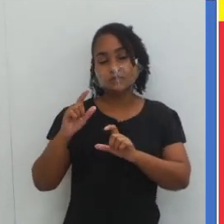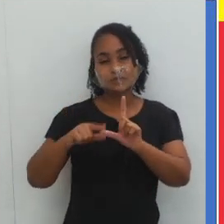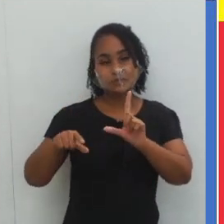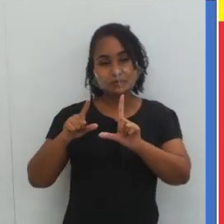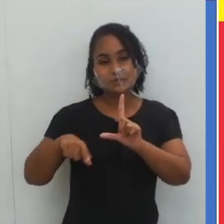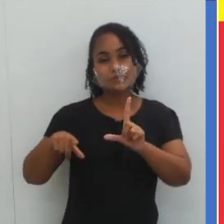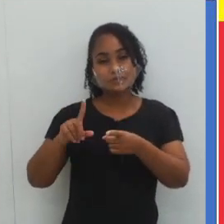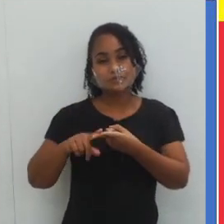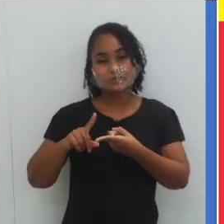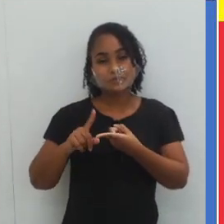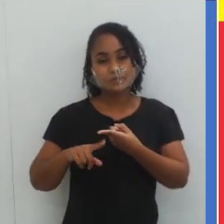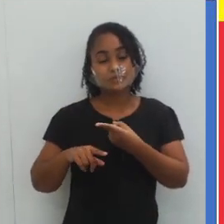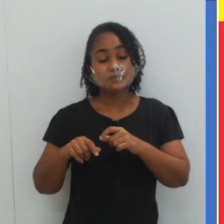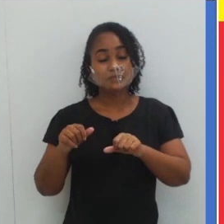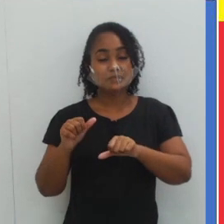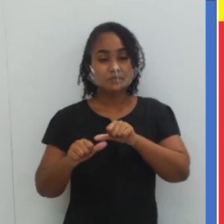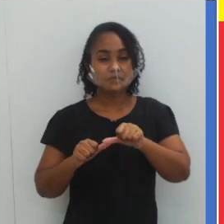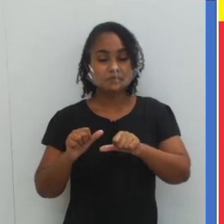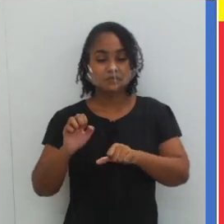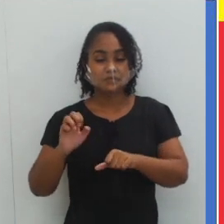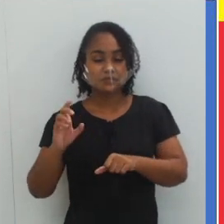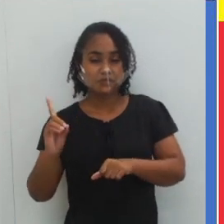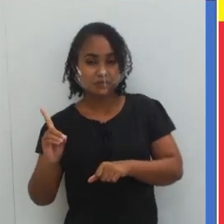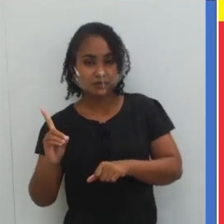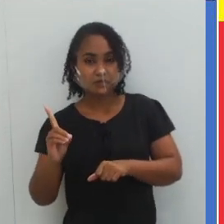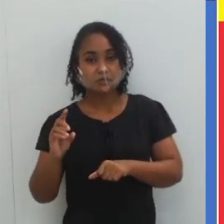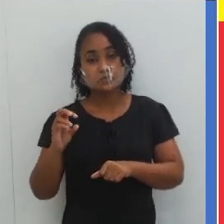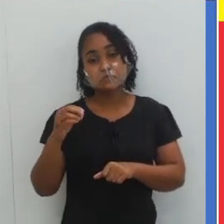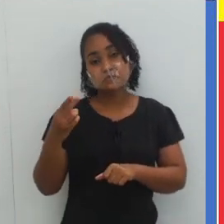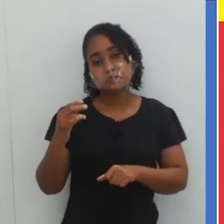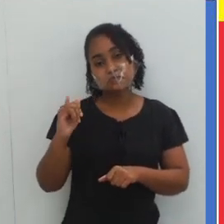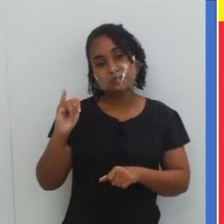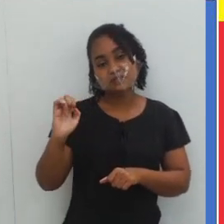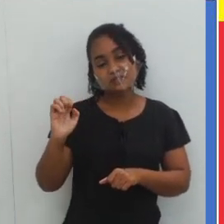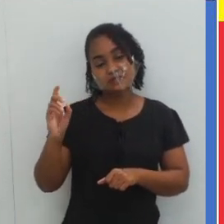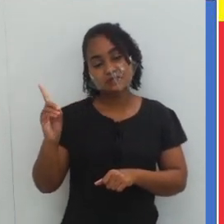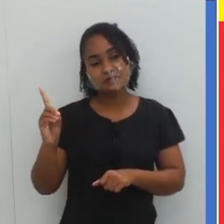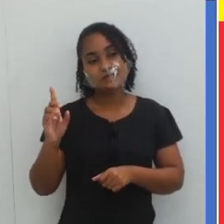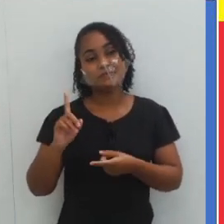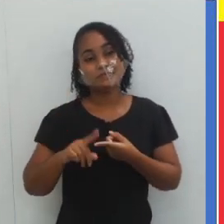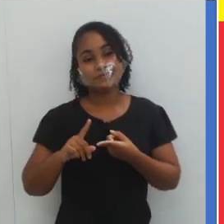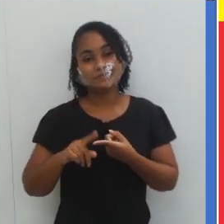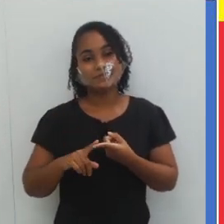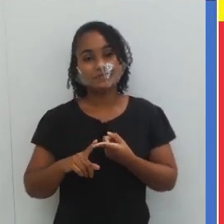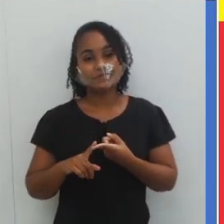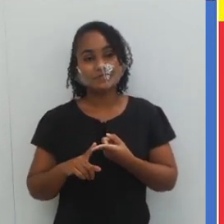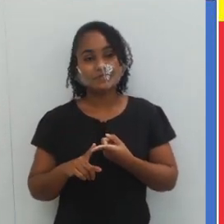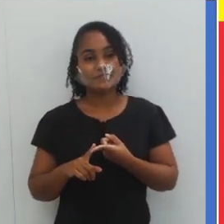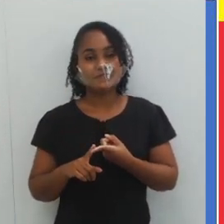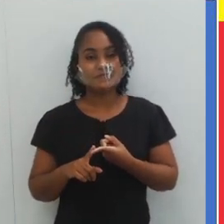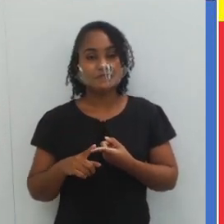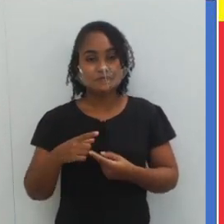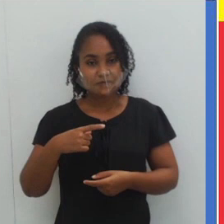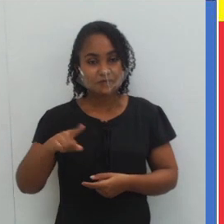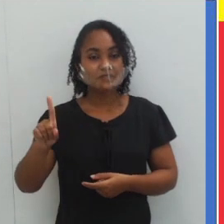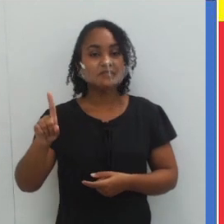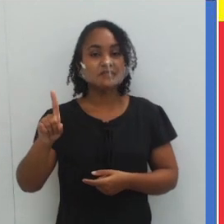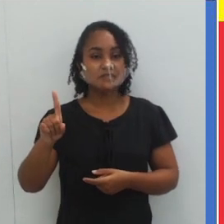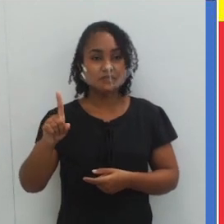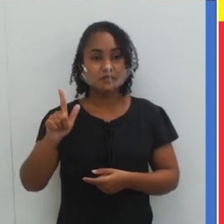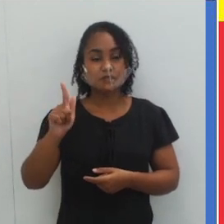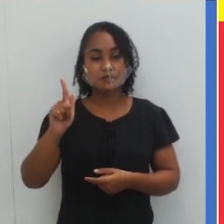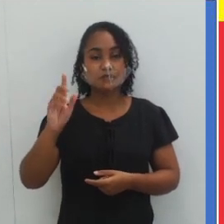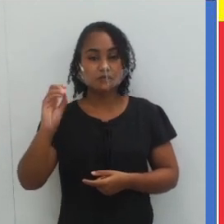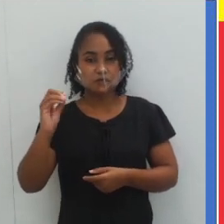no início. Regular tem um R e um Izinho para o irregular, e a gente tem aí o verbo go, né, o